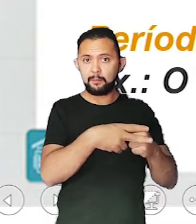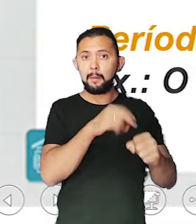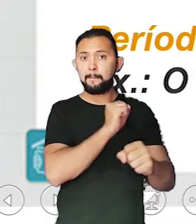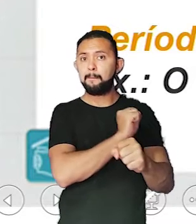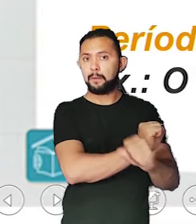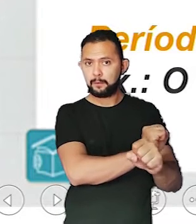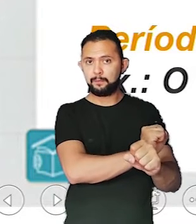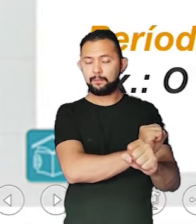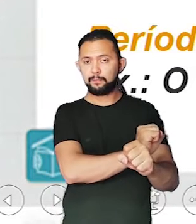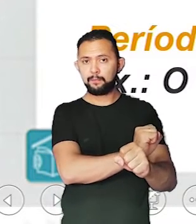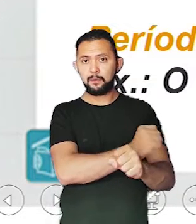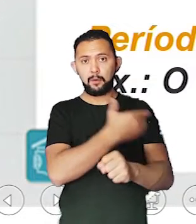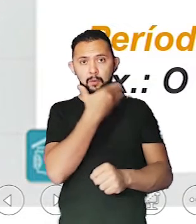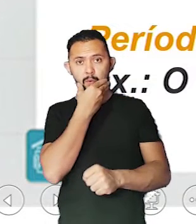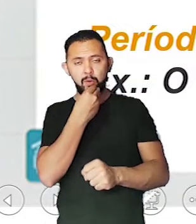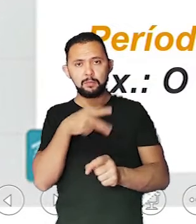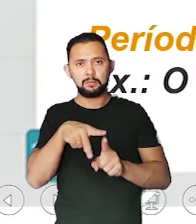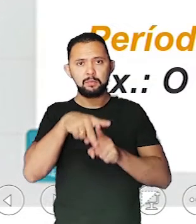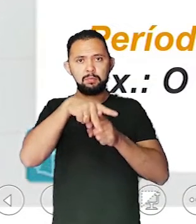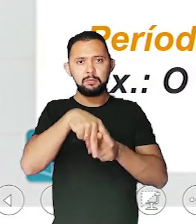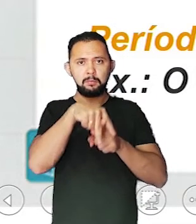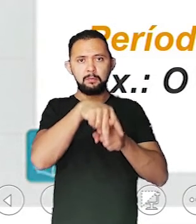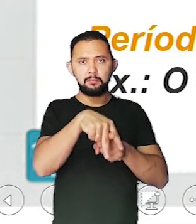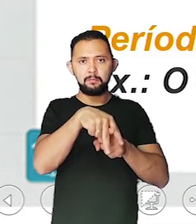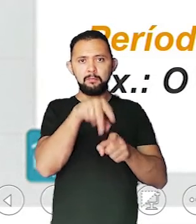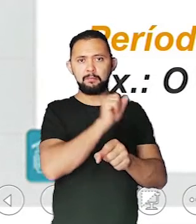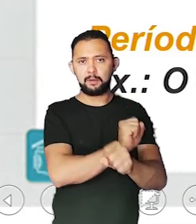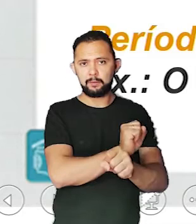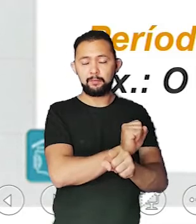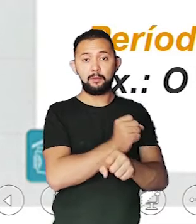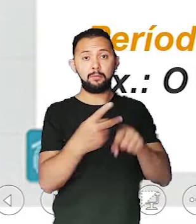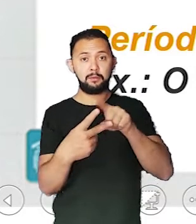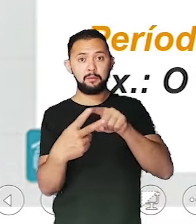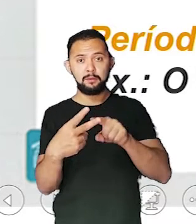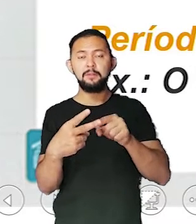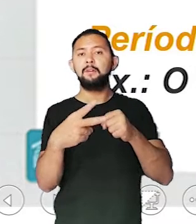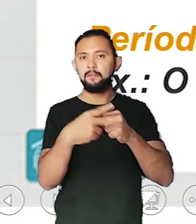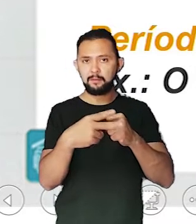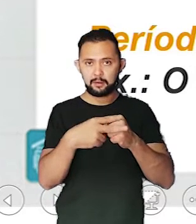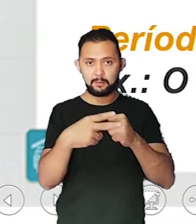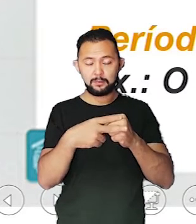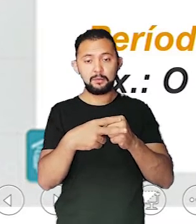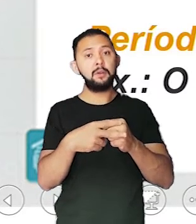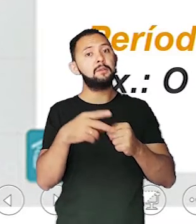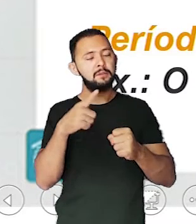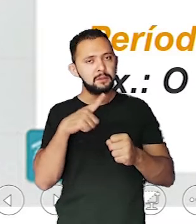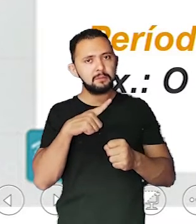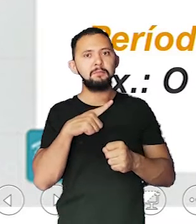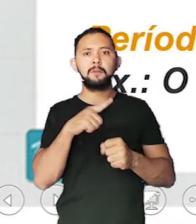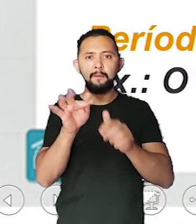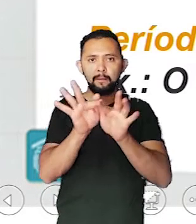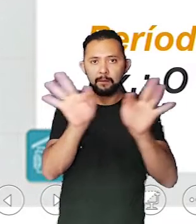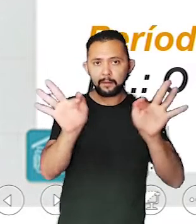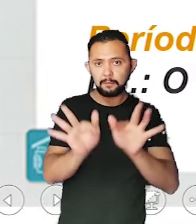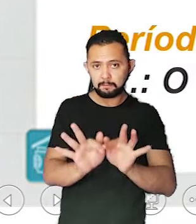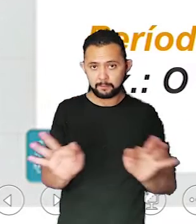né? O homem que veio a cavalo parou, certo? Então, tem dois verbos. Se tem dois verbos, duas orações, né? E se tem